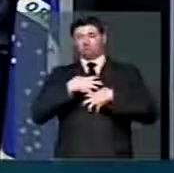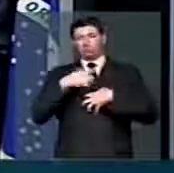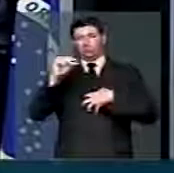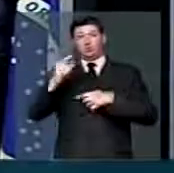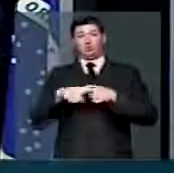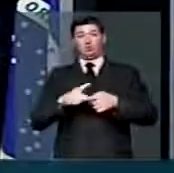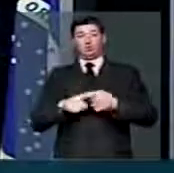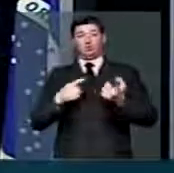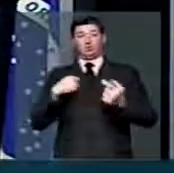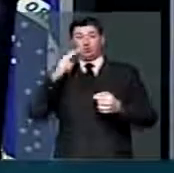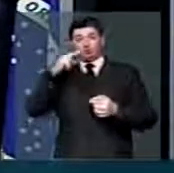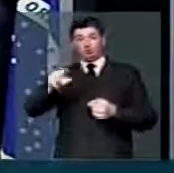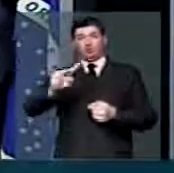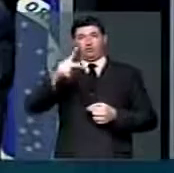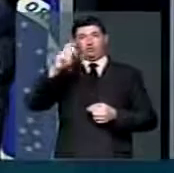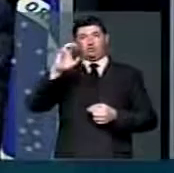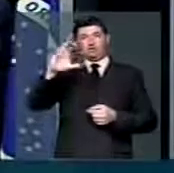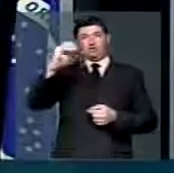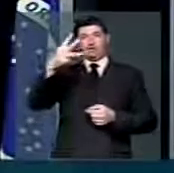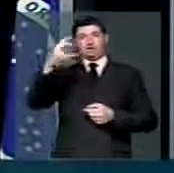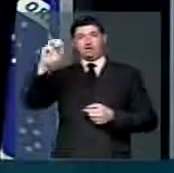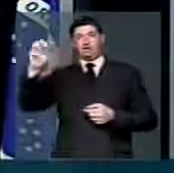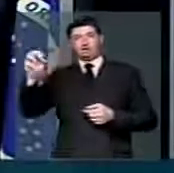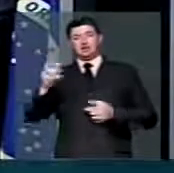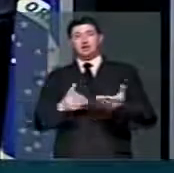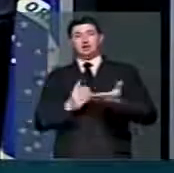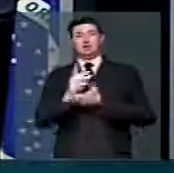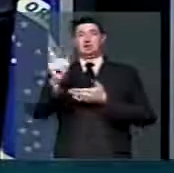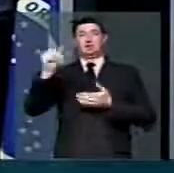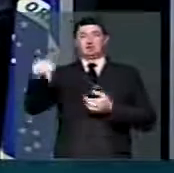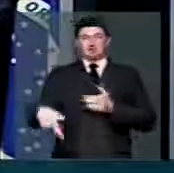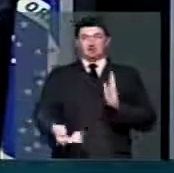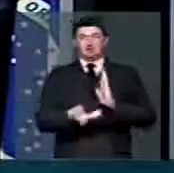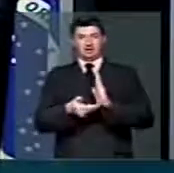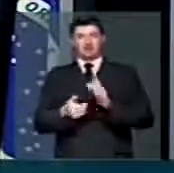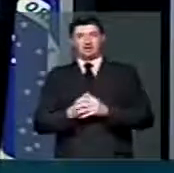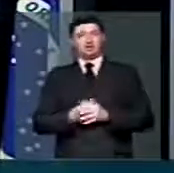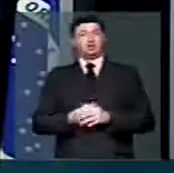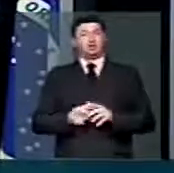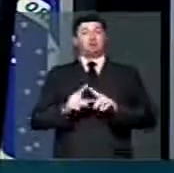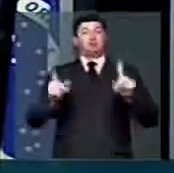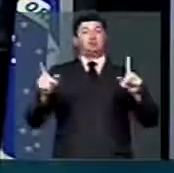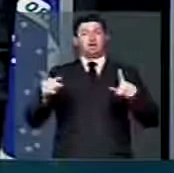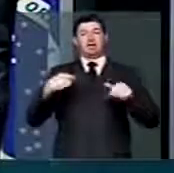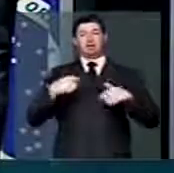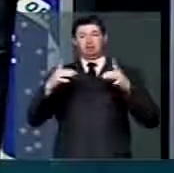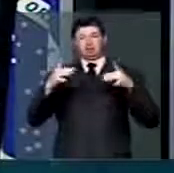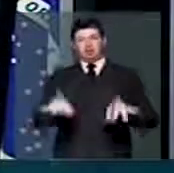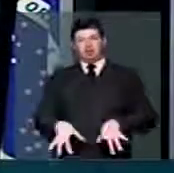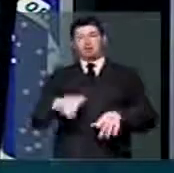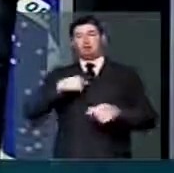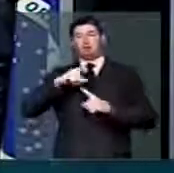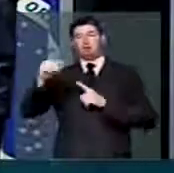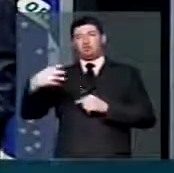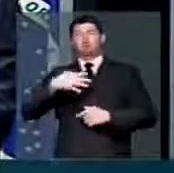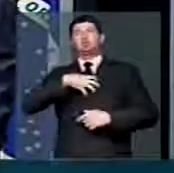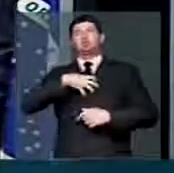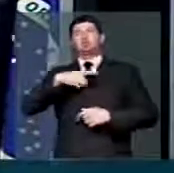ter visto a PEC 300 sendo aprovada nesta casa. Mas saio daqui com o